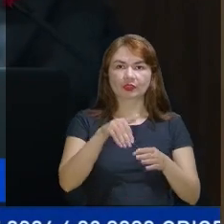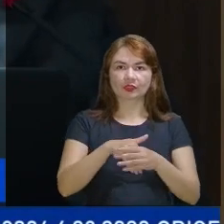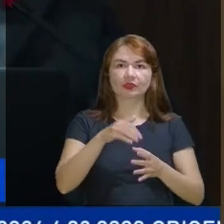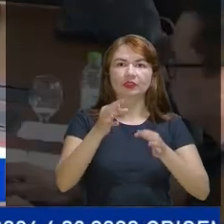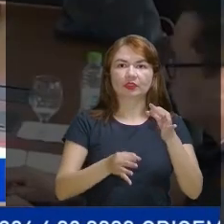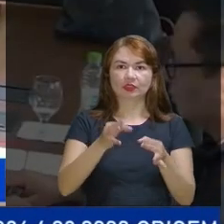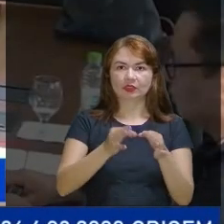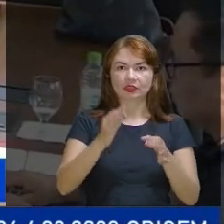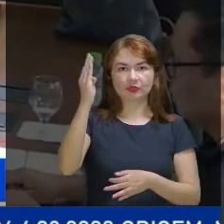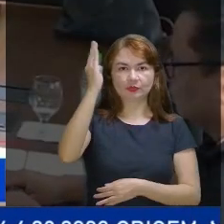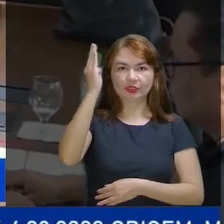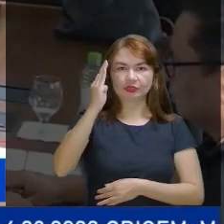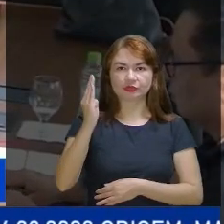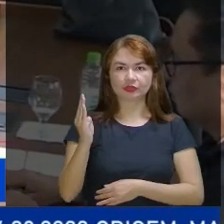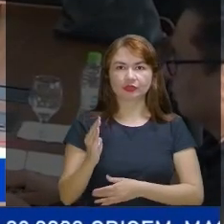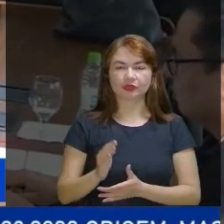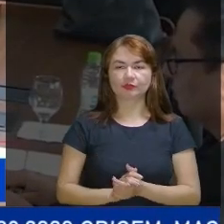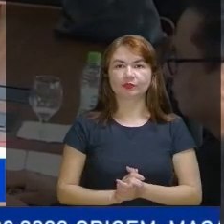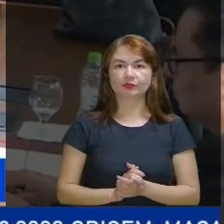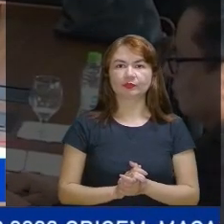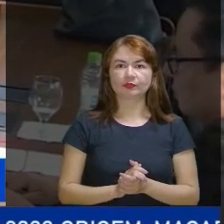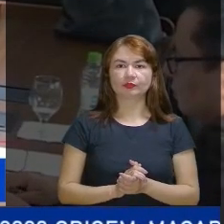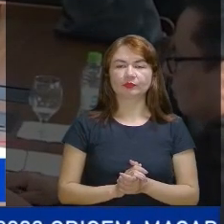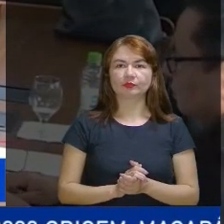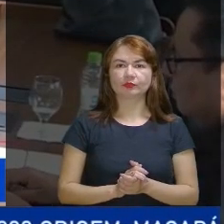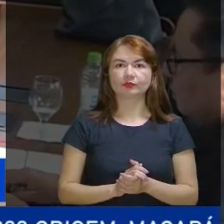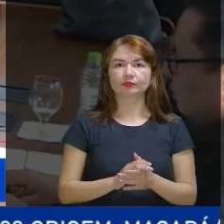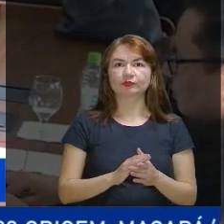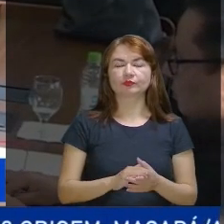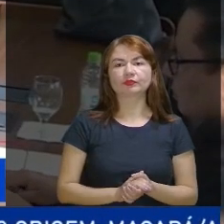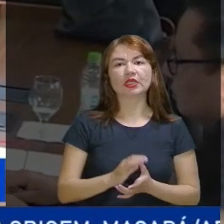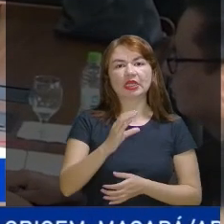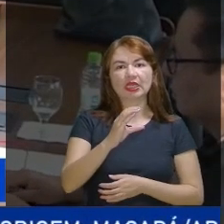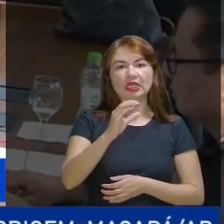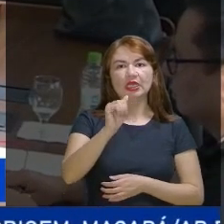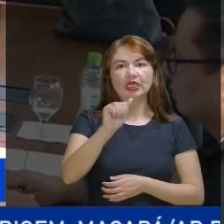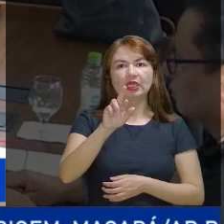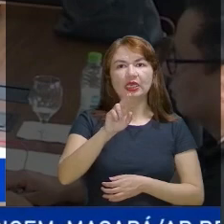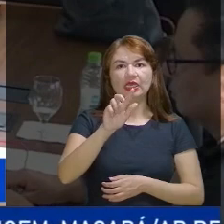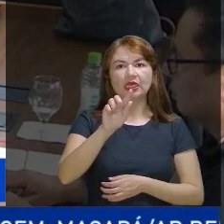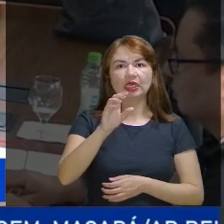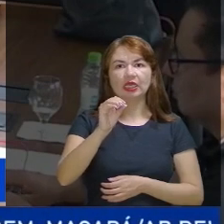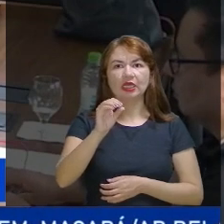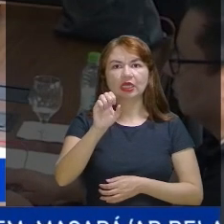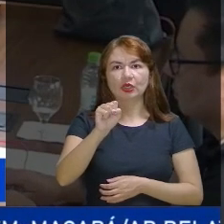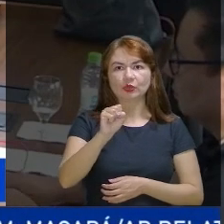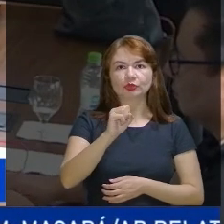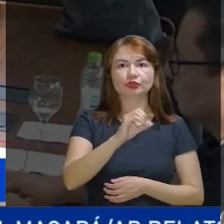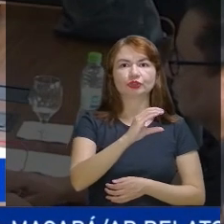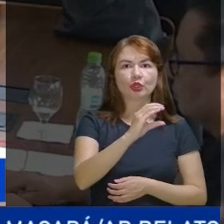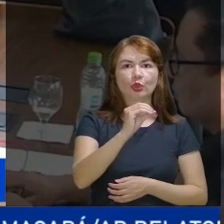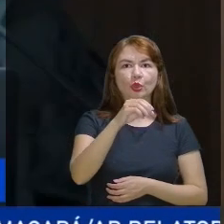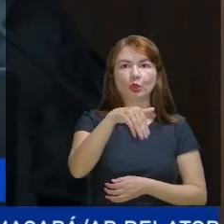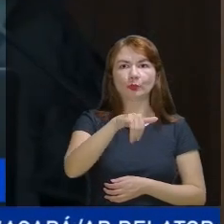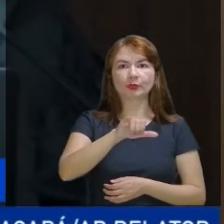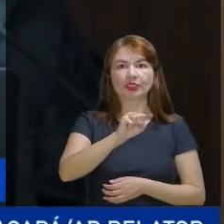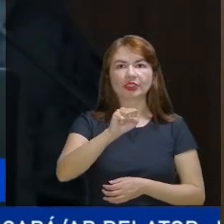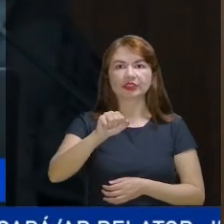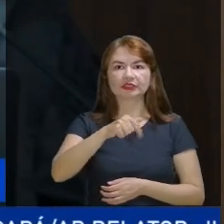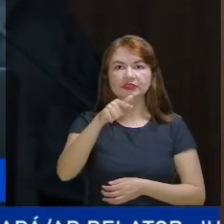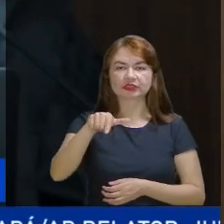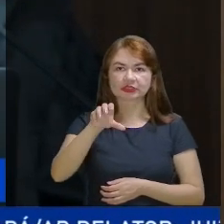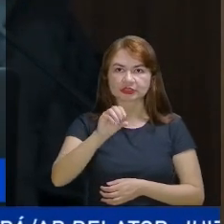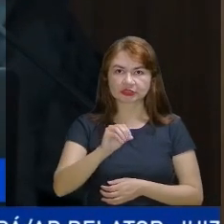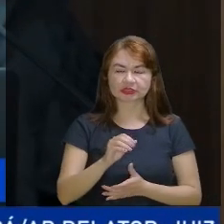propõem o preenchimento gradual de cargos em comissão e funções comissionadas por pessoas